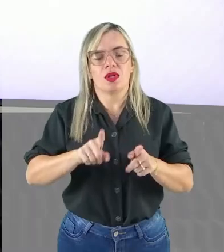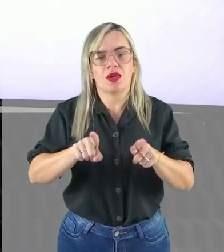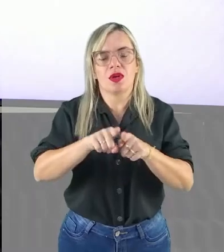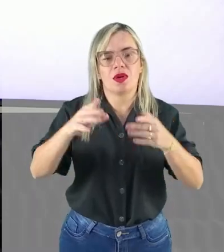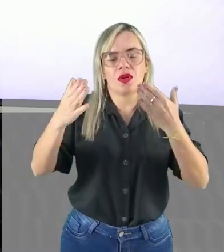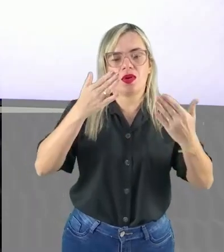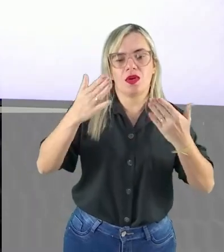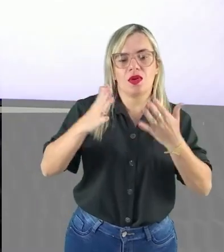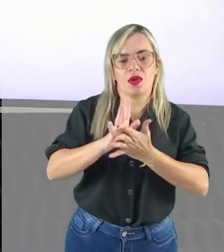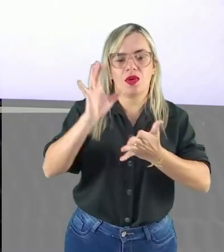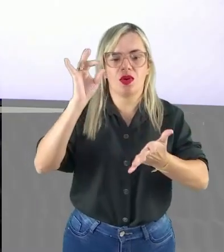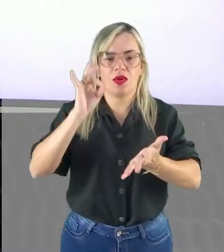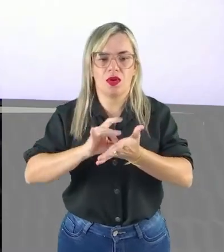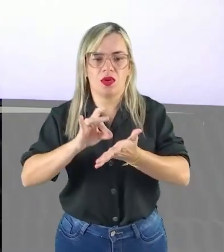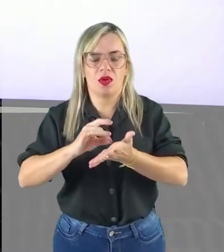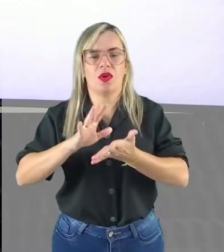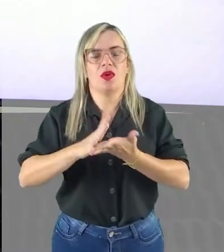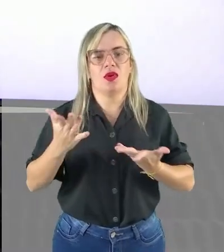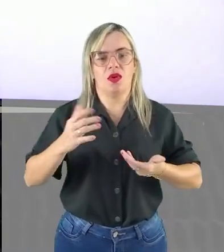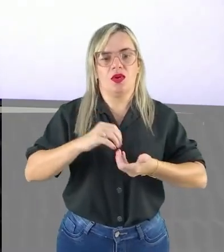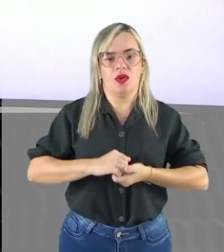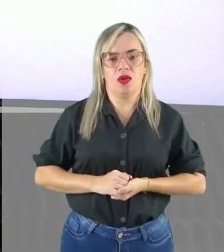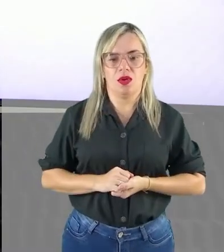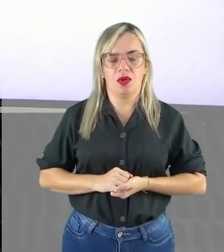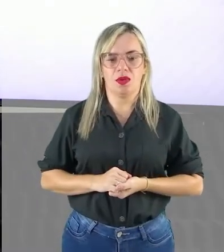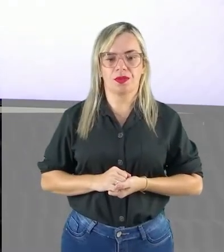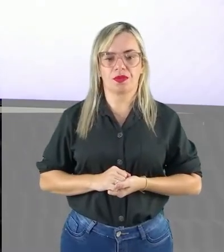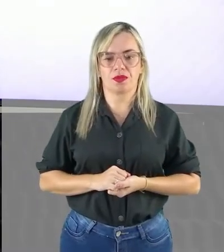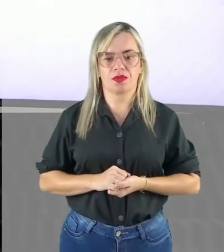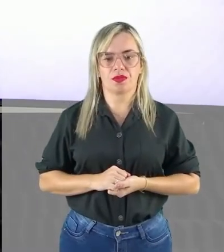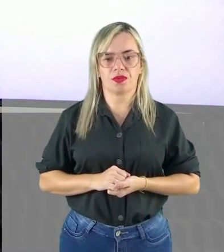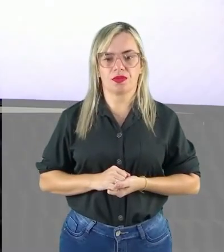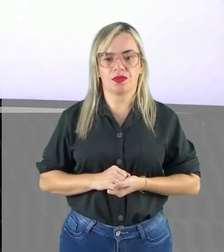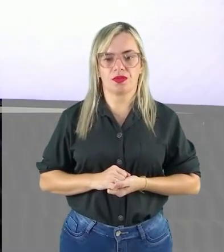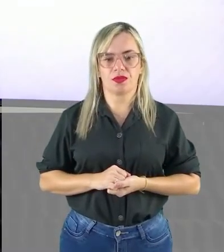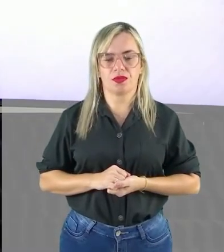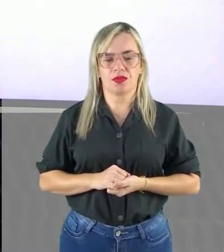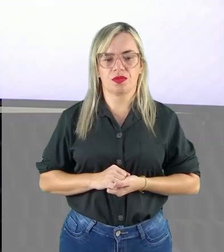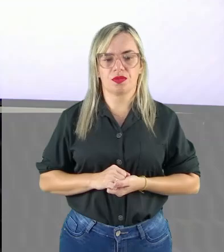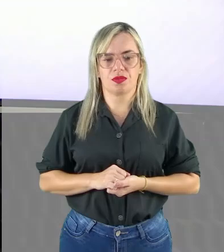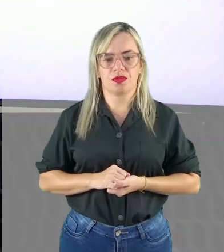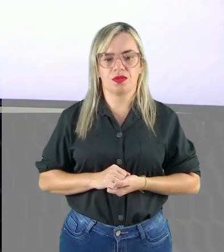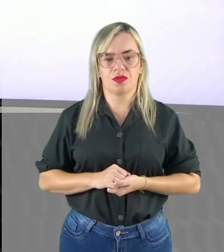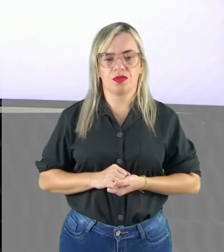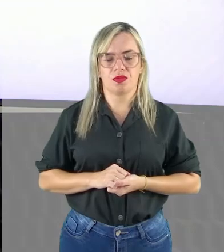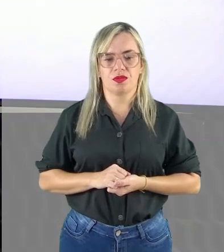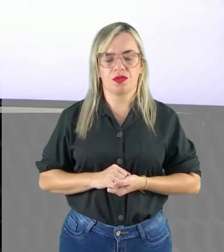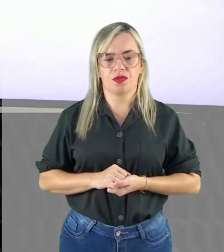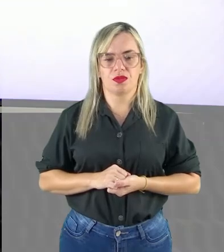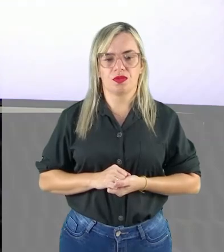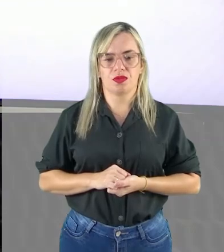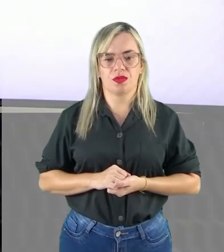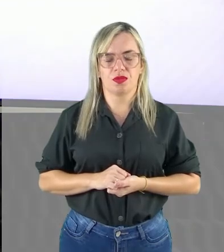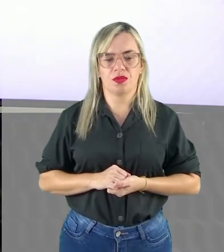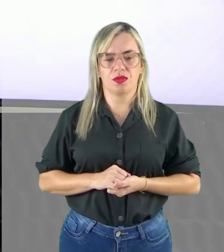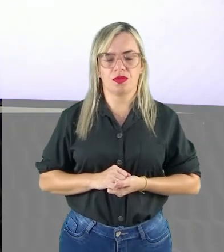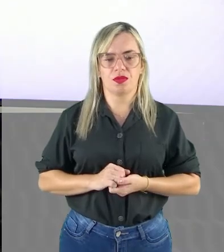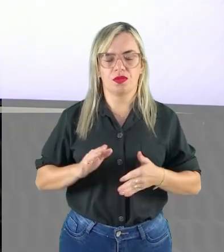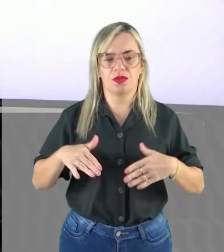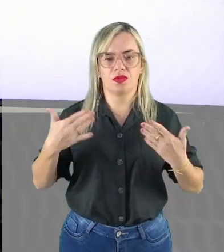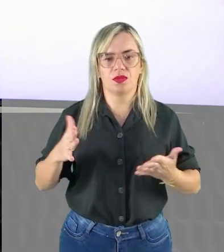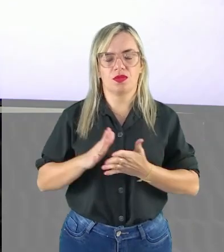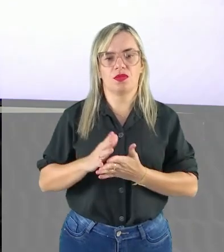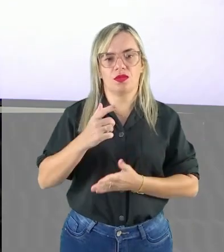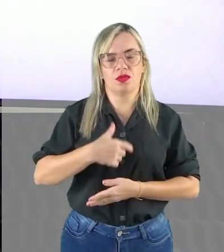se estremece com os seus donos. Su cerebro eletrônico responde selectivamente às carícias e às chamadas de seu amo. Então,